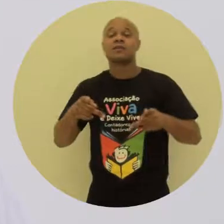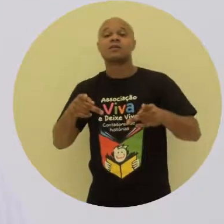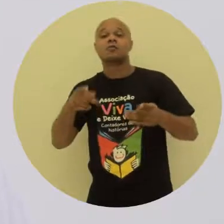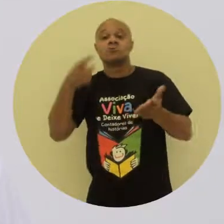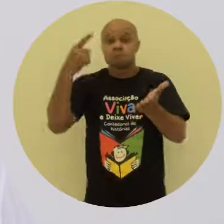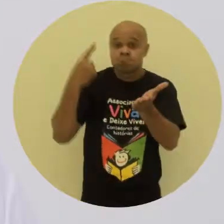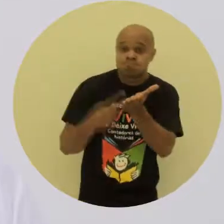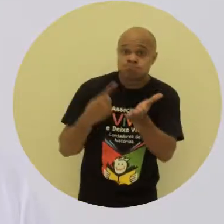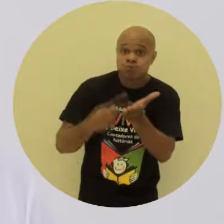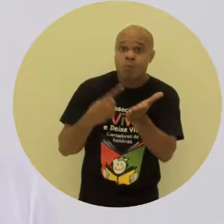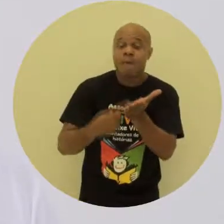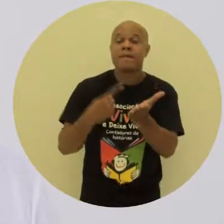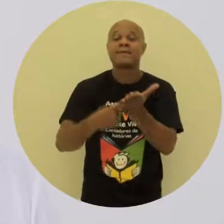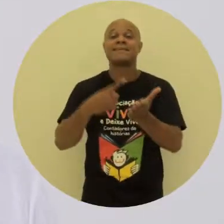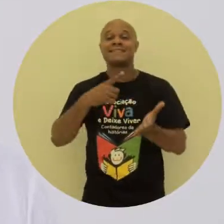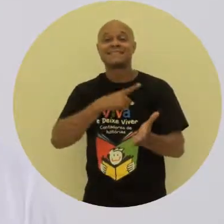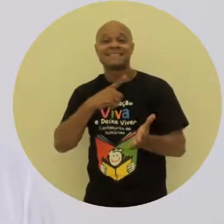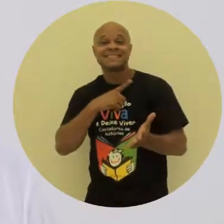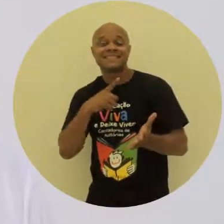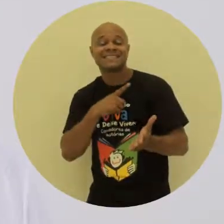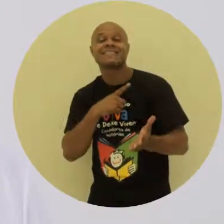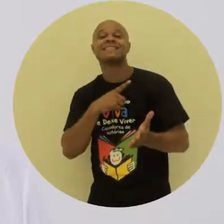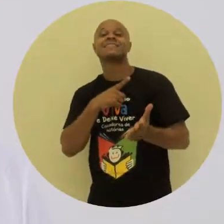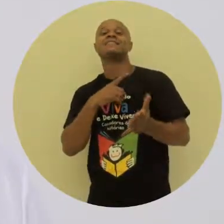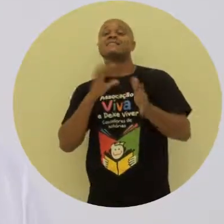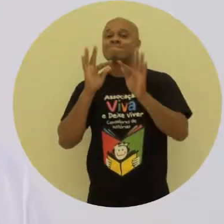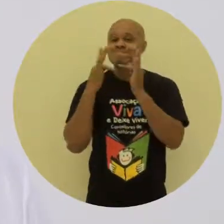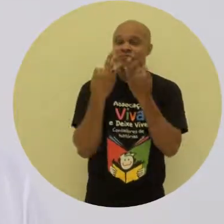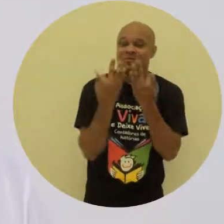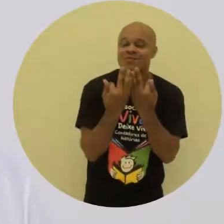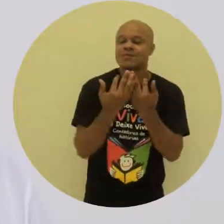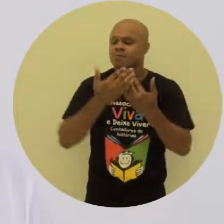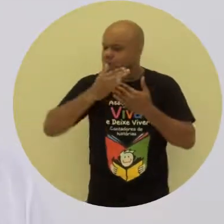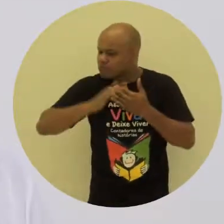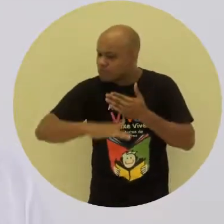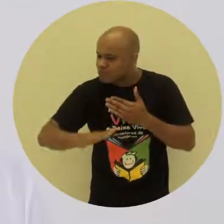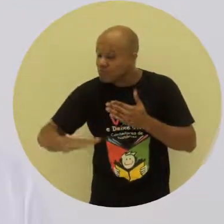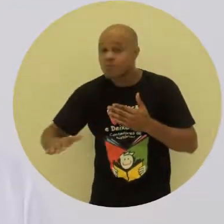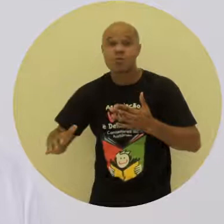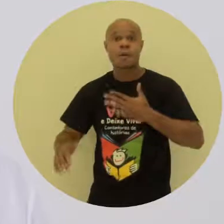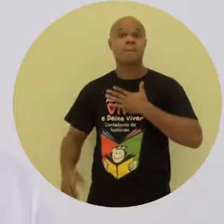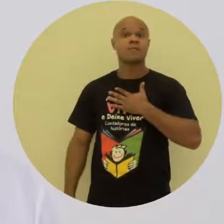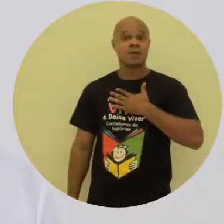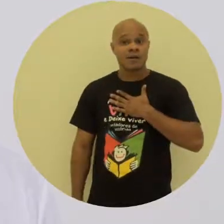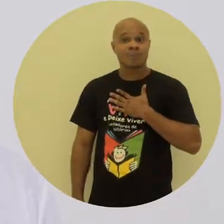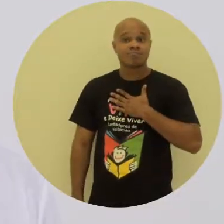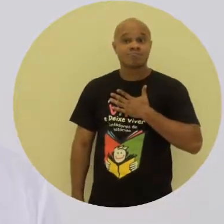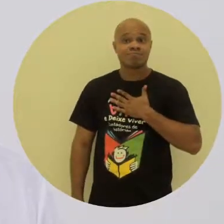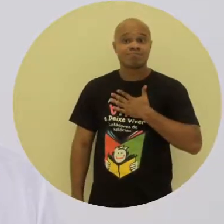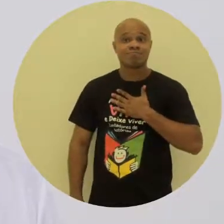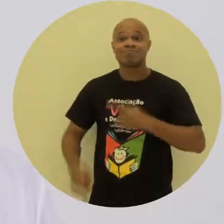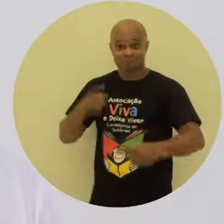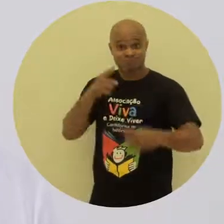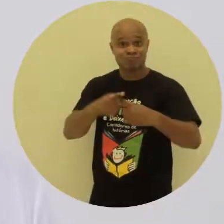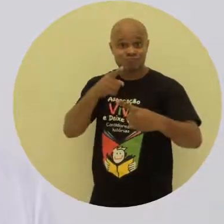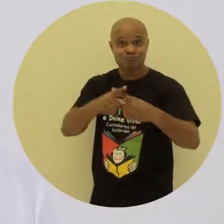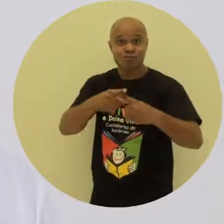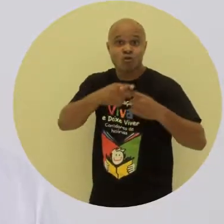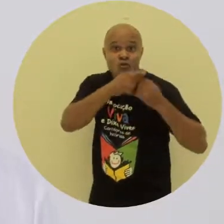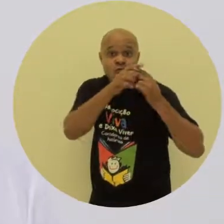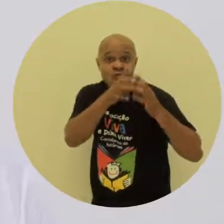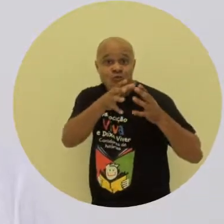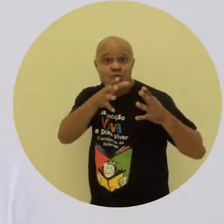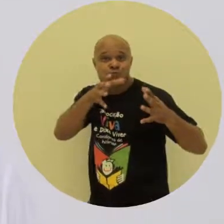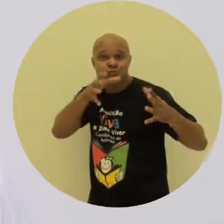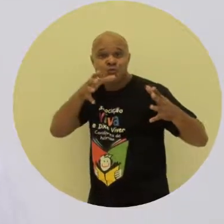comprometimento. Esse comprometimento está ligado à família, à criança, a mim mesmo, porque eu estou crescendo